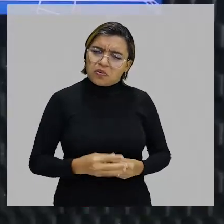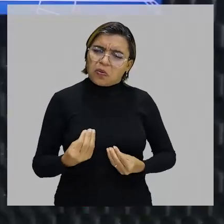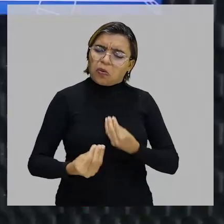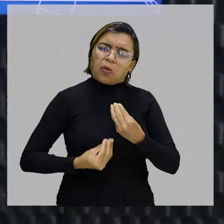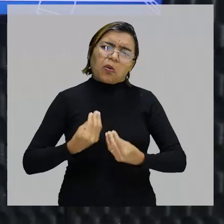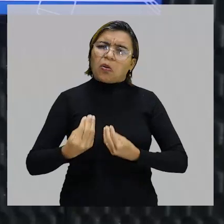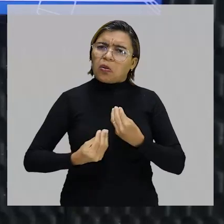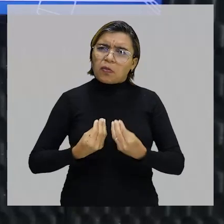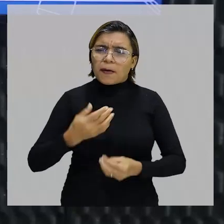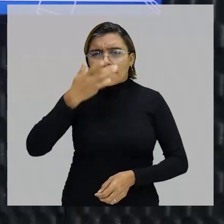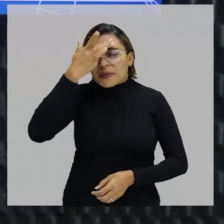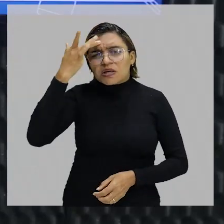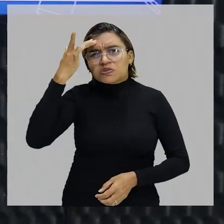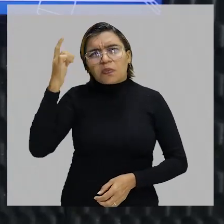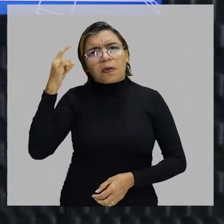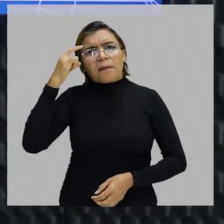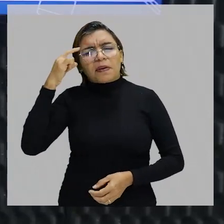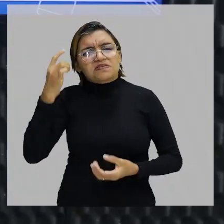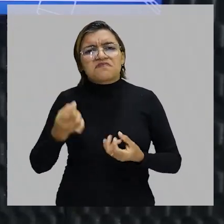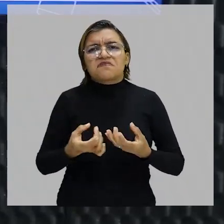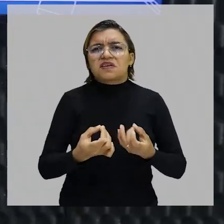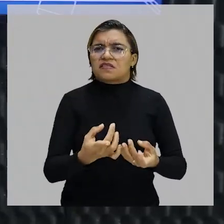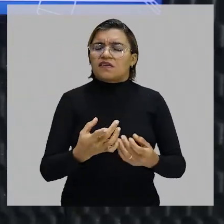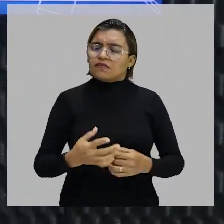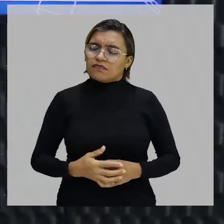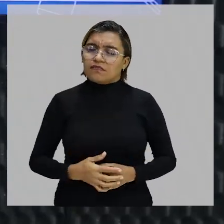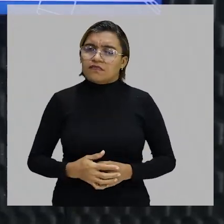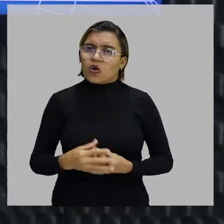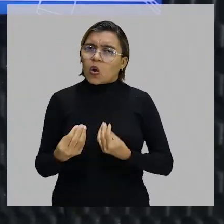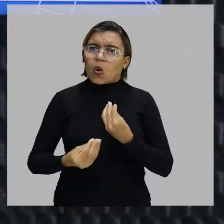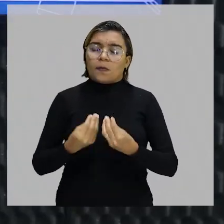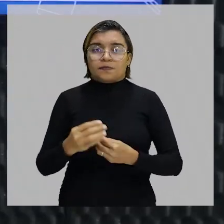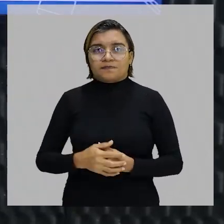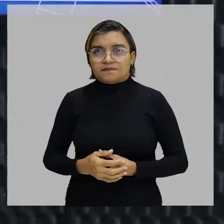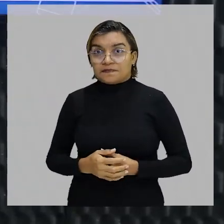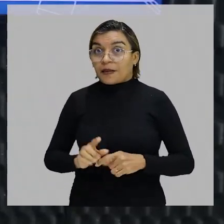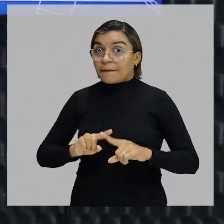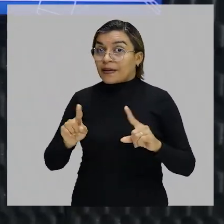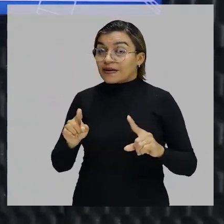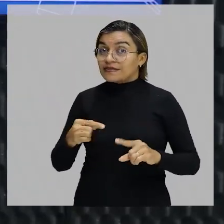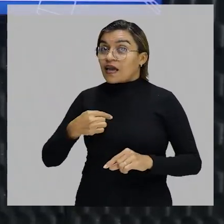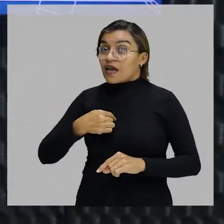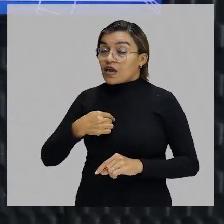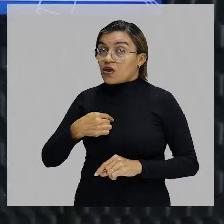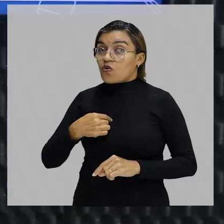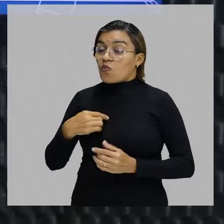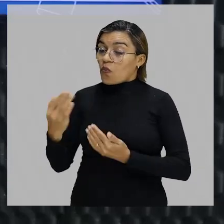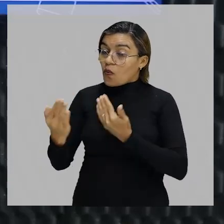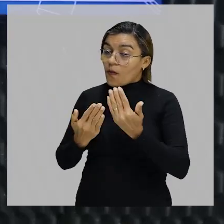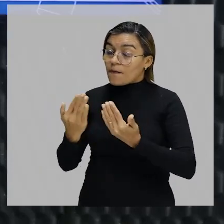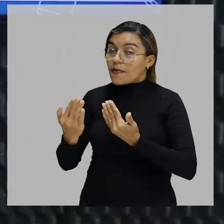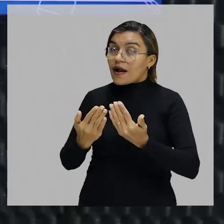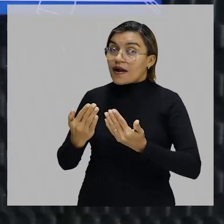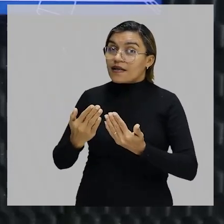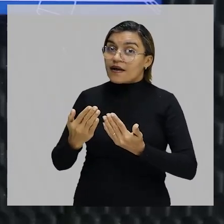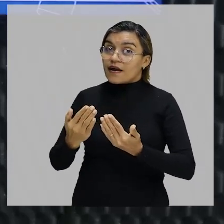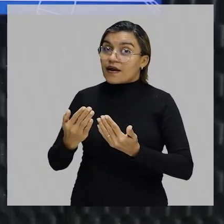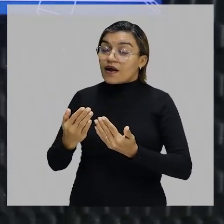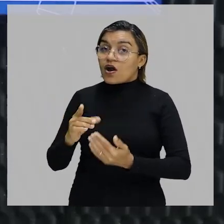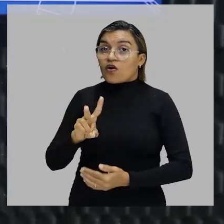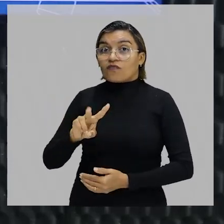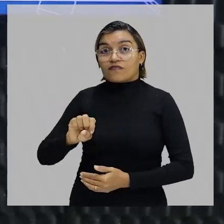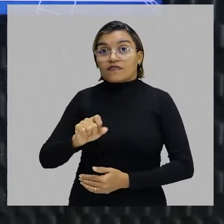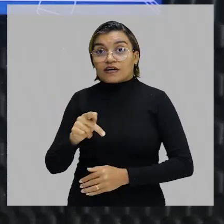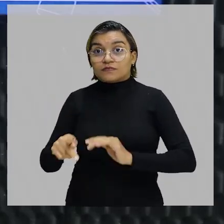de Deus, como é que alguém vai vender isso como arte? Espera aí, eu tive a liberdade de comparar um vaso sanitário, tive a